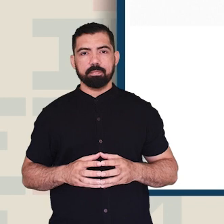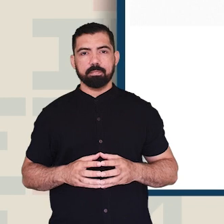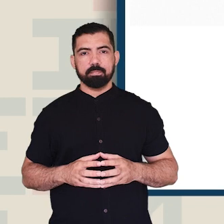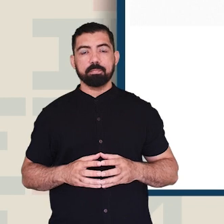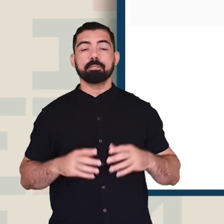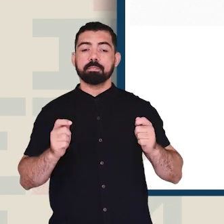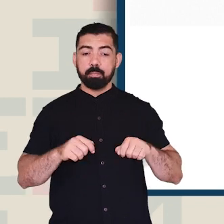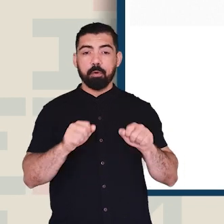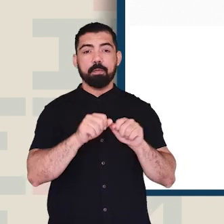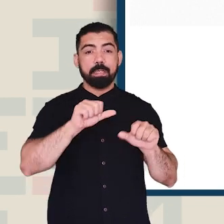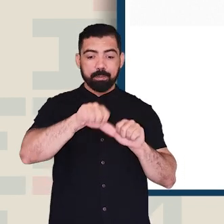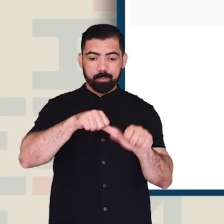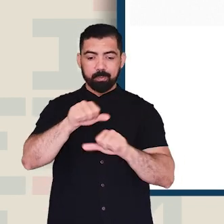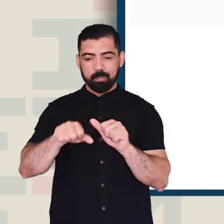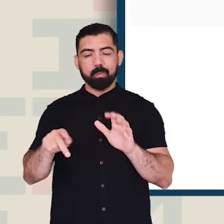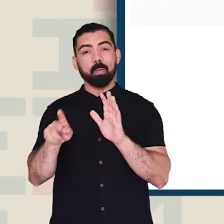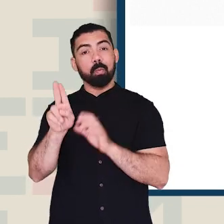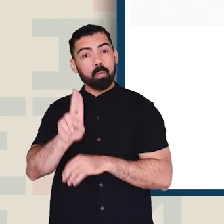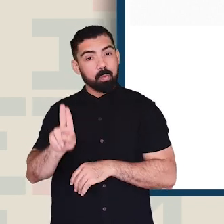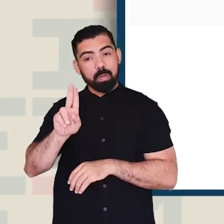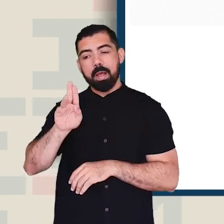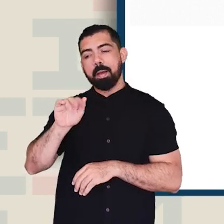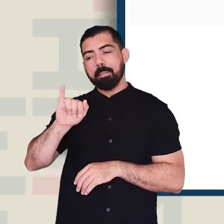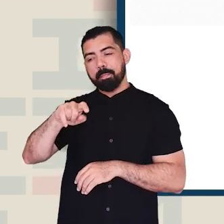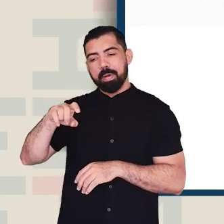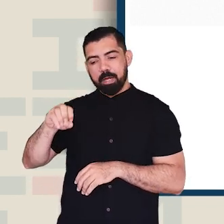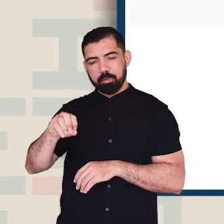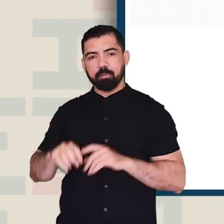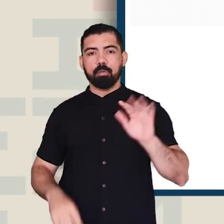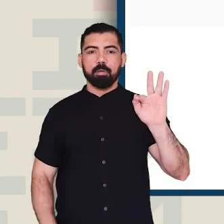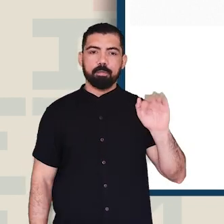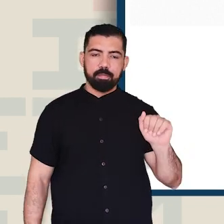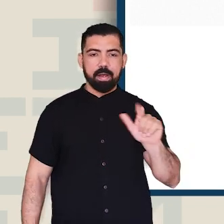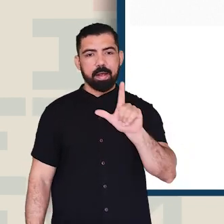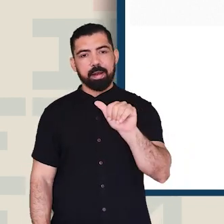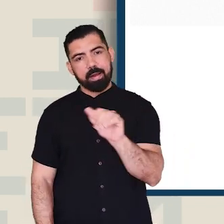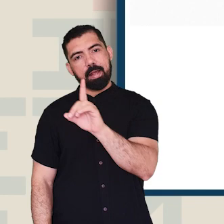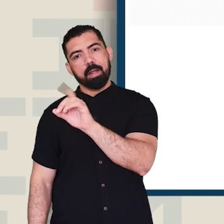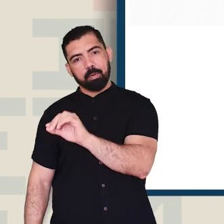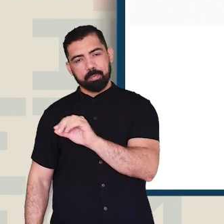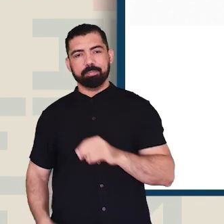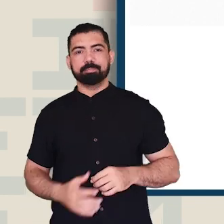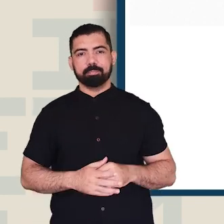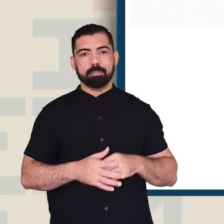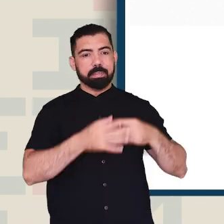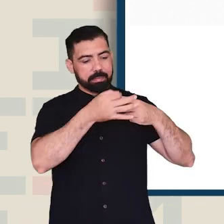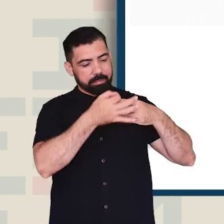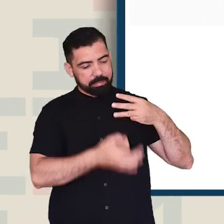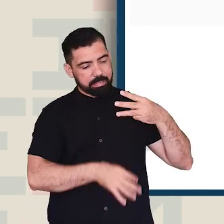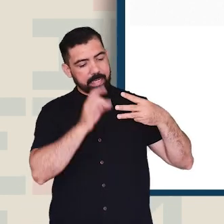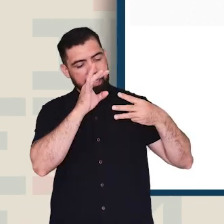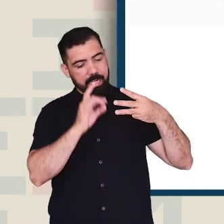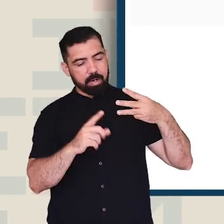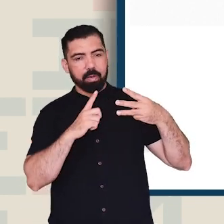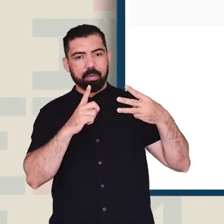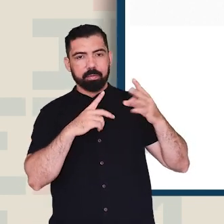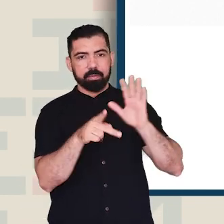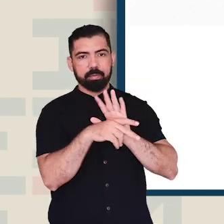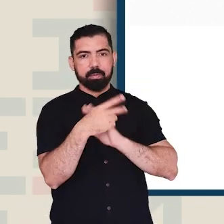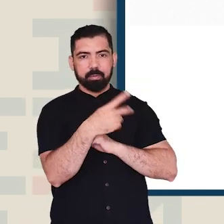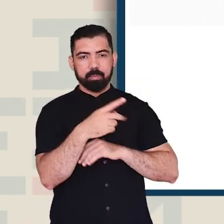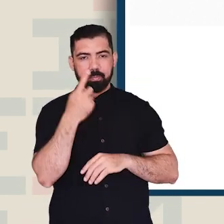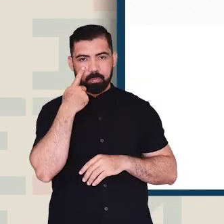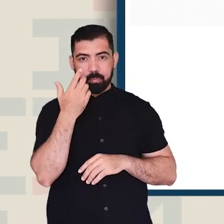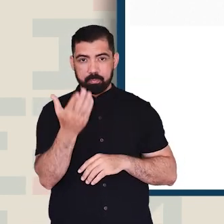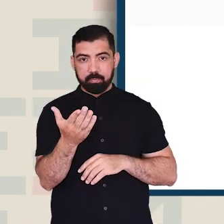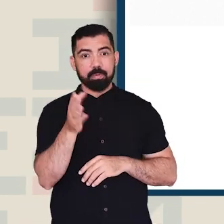Fazendo com as inversões de baixo aqui, por exemplo. Fá, Lá, Dó. Cada tríade com a inversão dela, ó, já dá um efeito legal também.